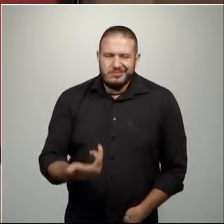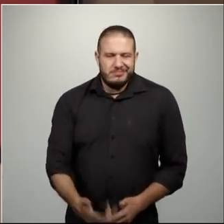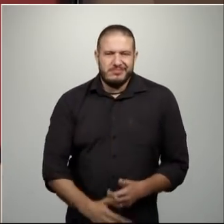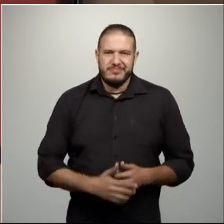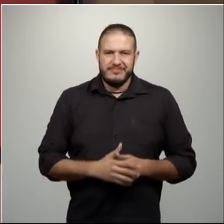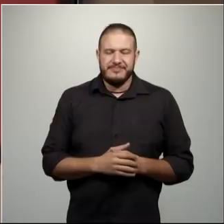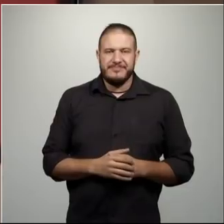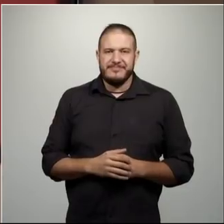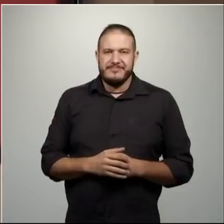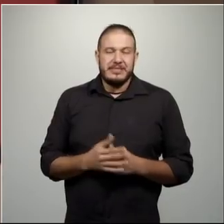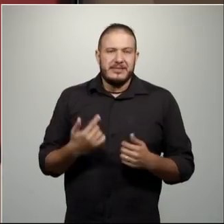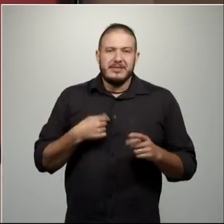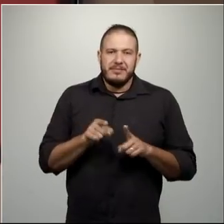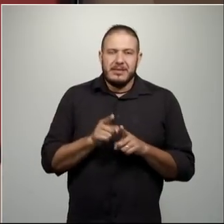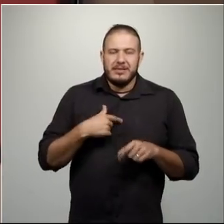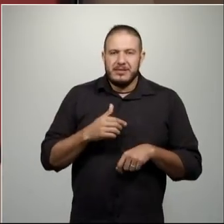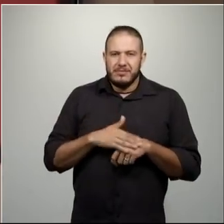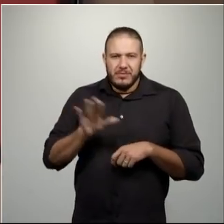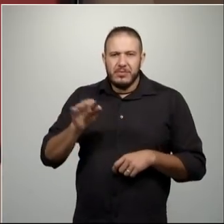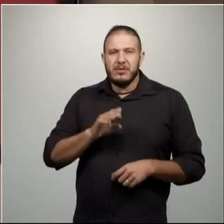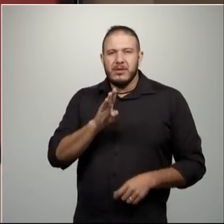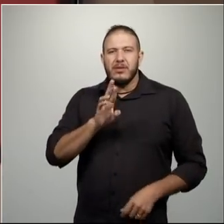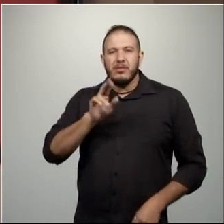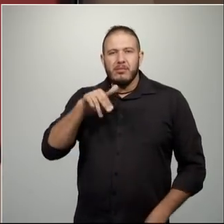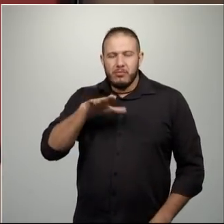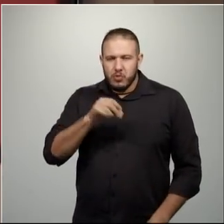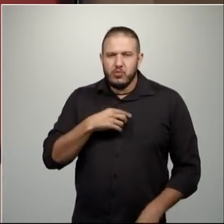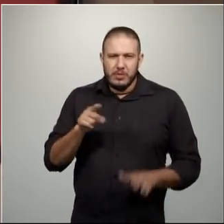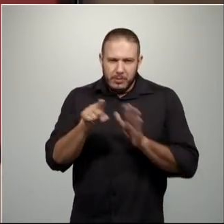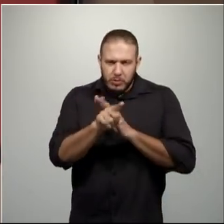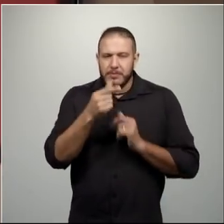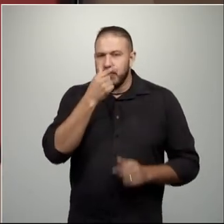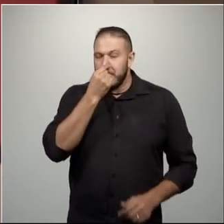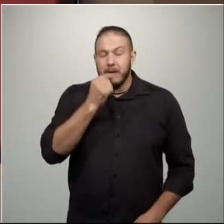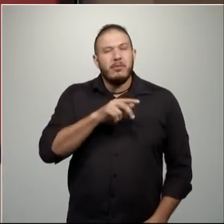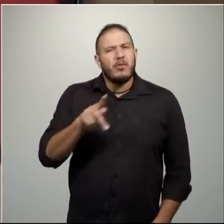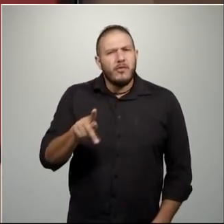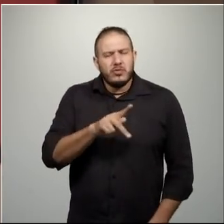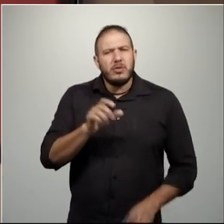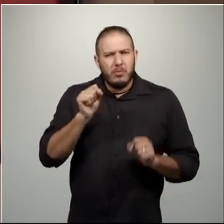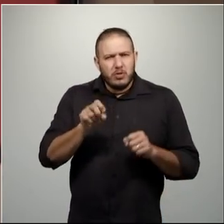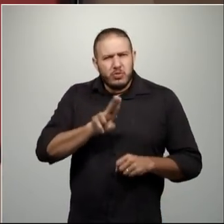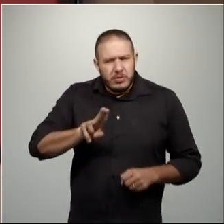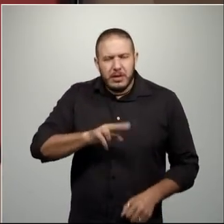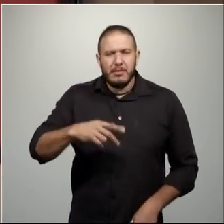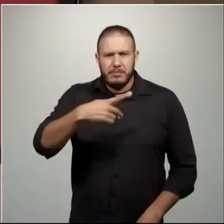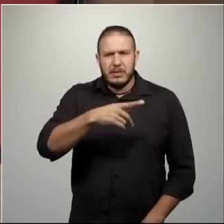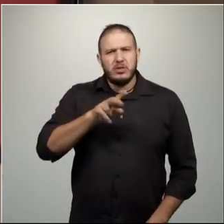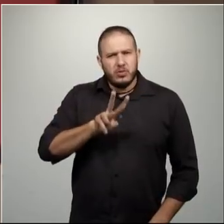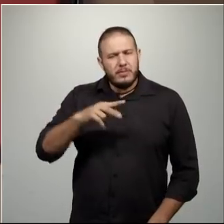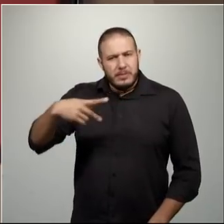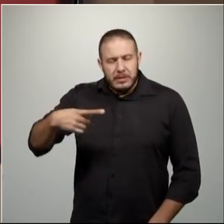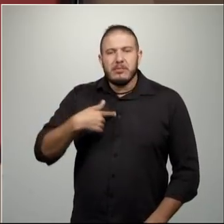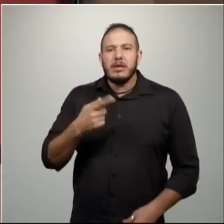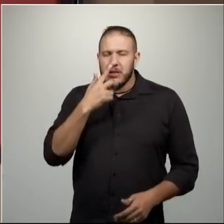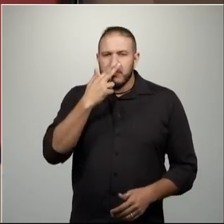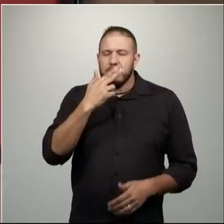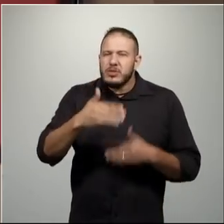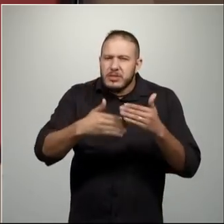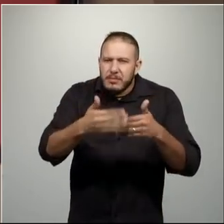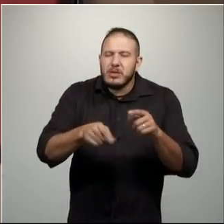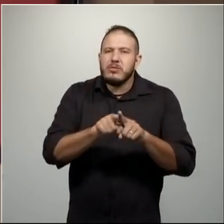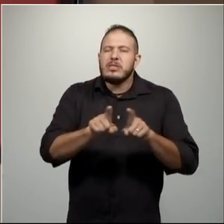tem mais humano bruno perillo professor poderia espalhar sobre o uso de epi para compartilhamento de processamento e máquinas